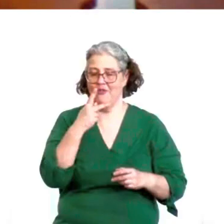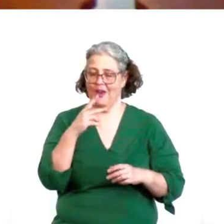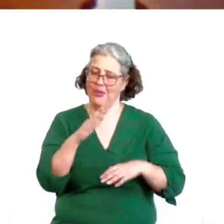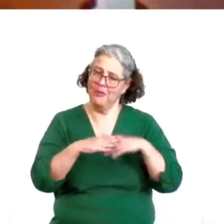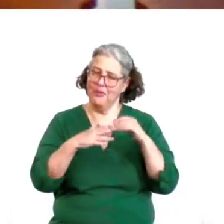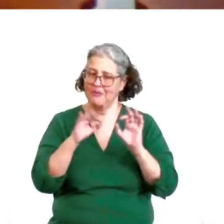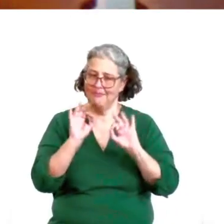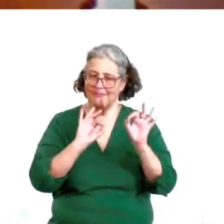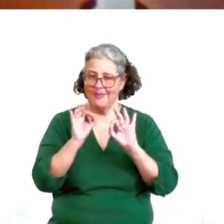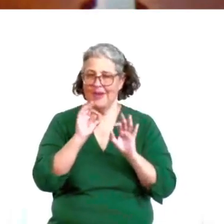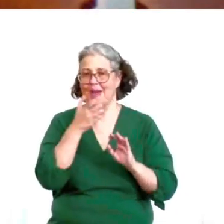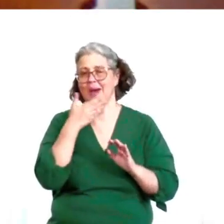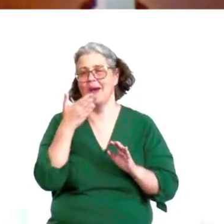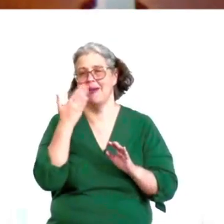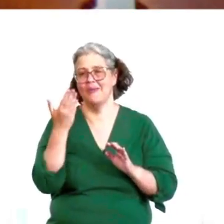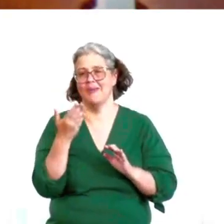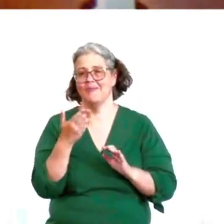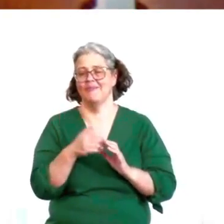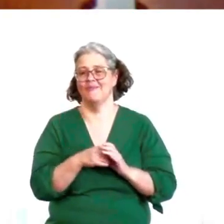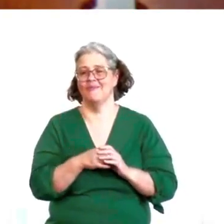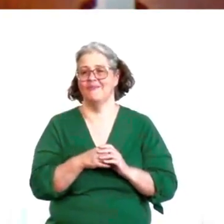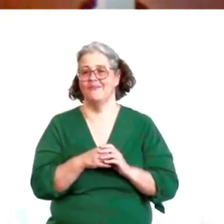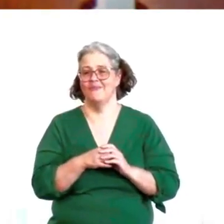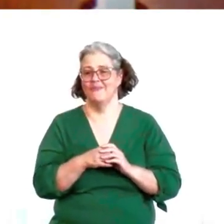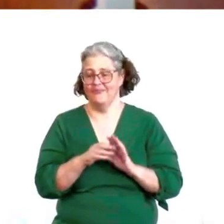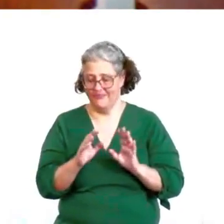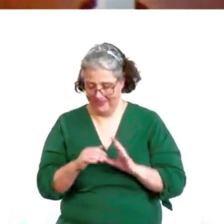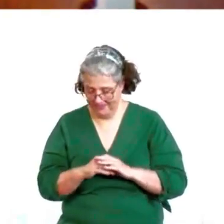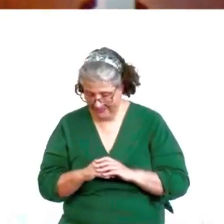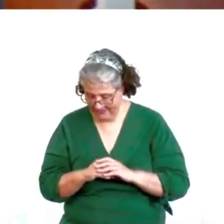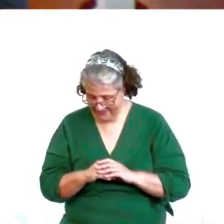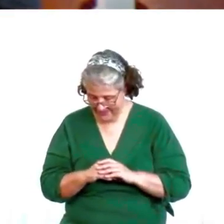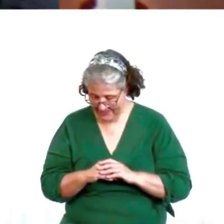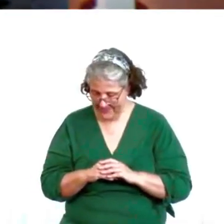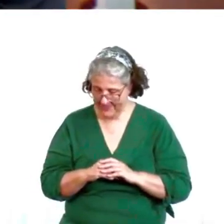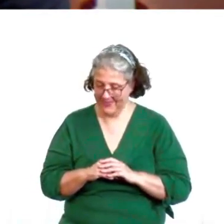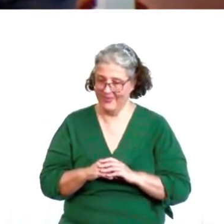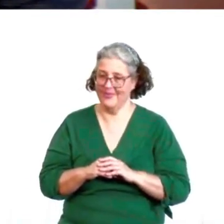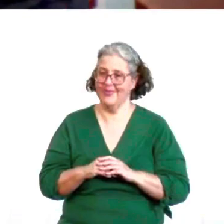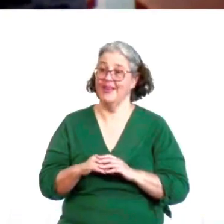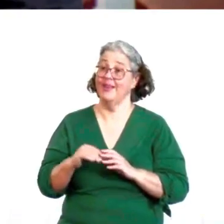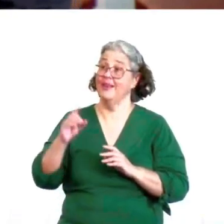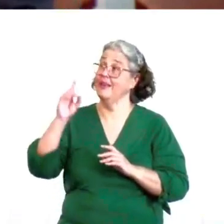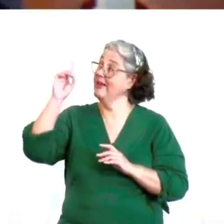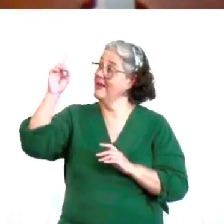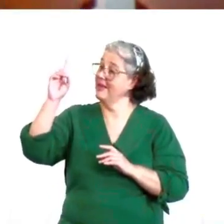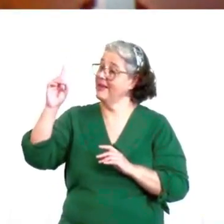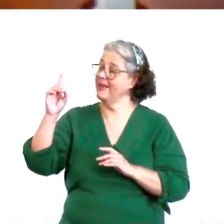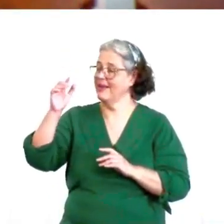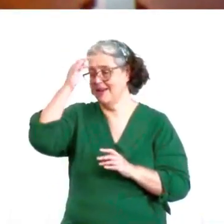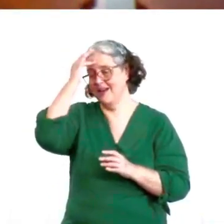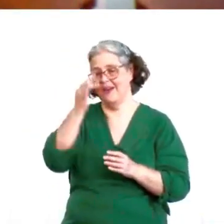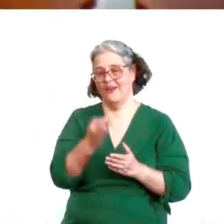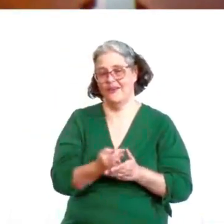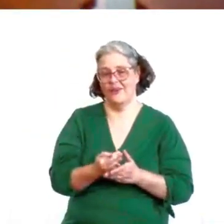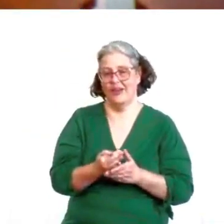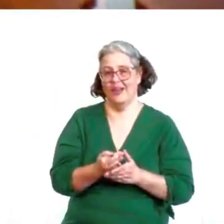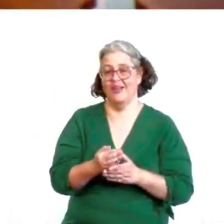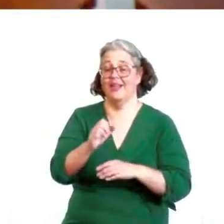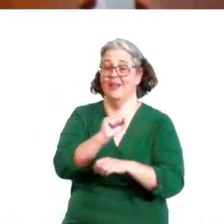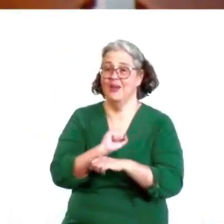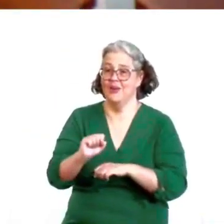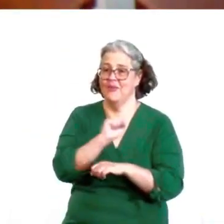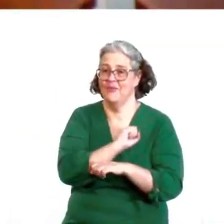Apocalipse. Por isso que Hebreus vai dizer para nós que a fé de Abraão era uma fé nessa